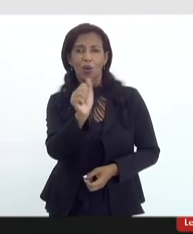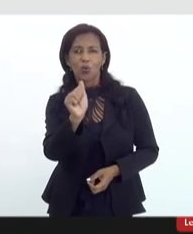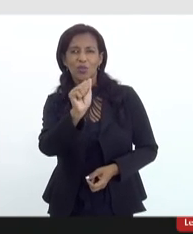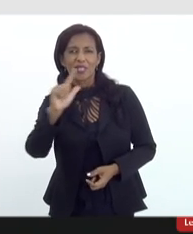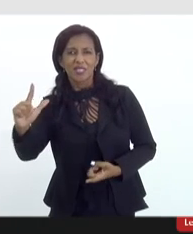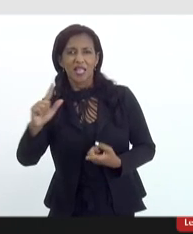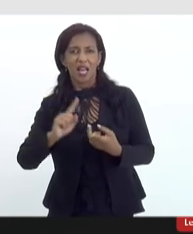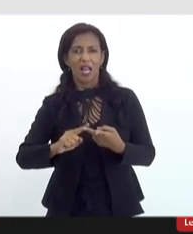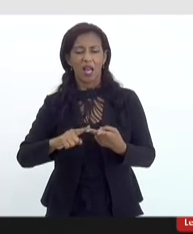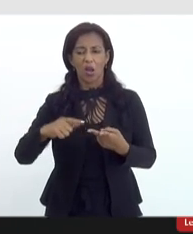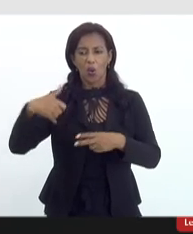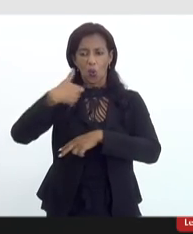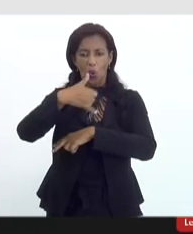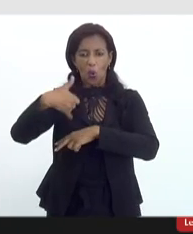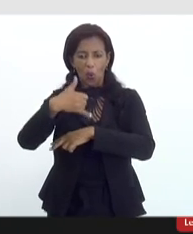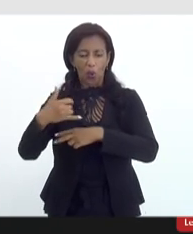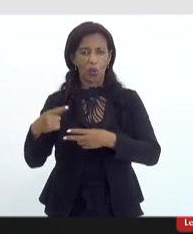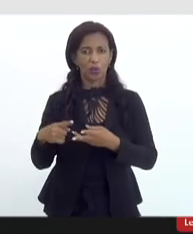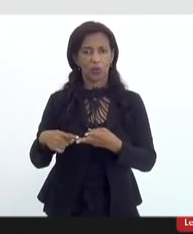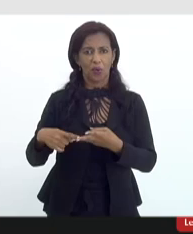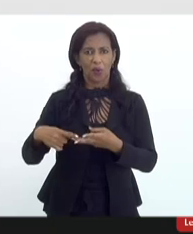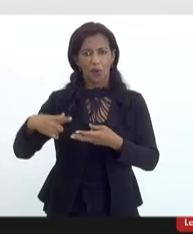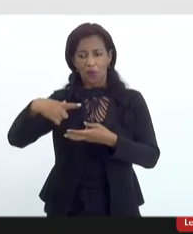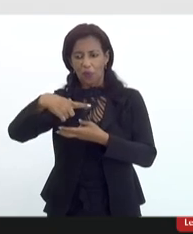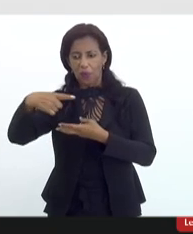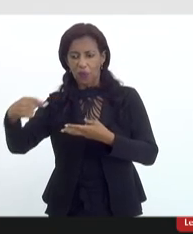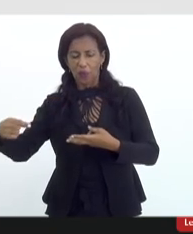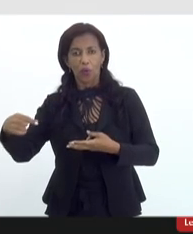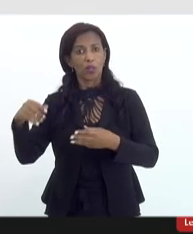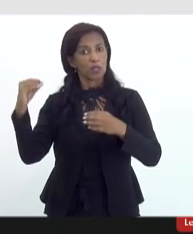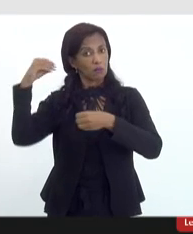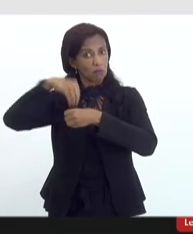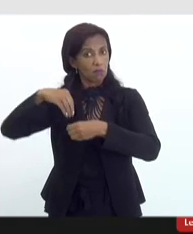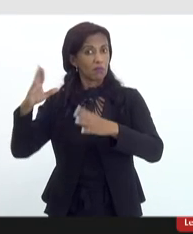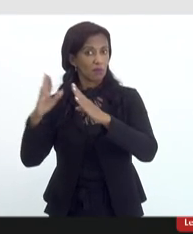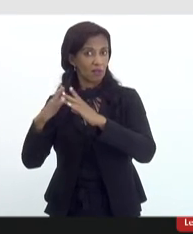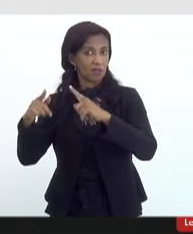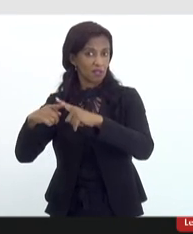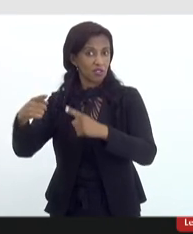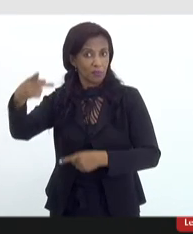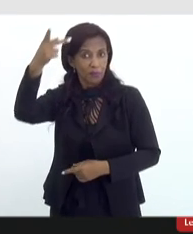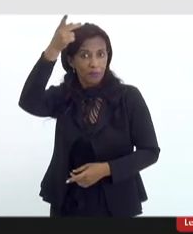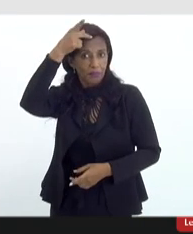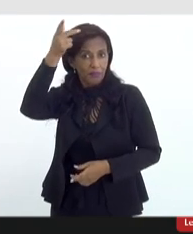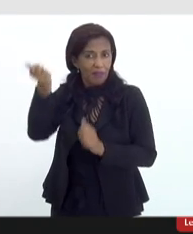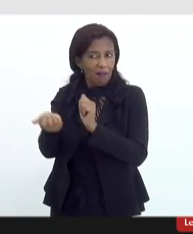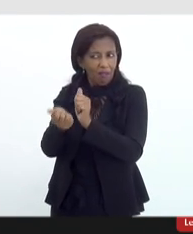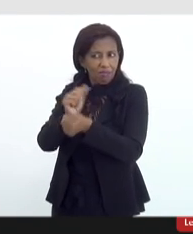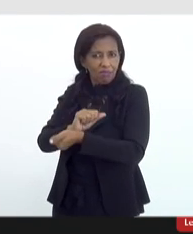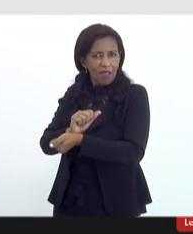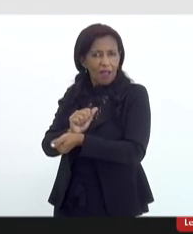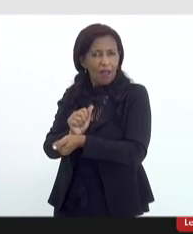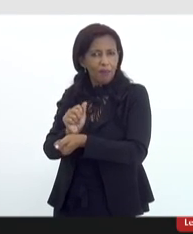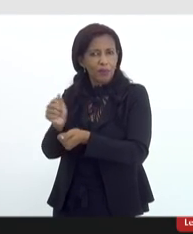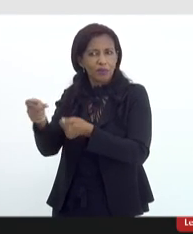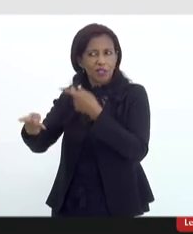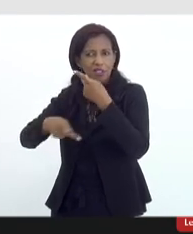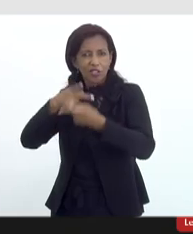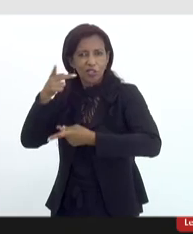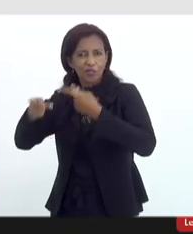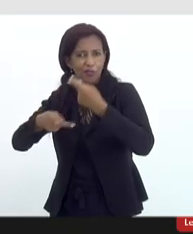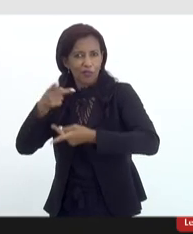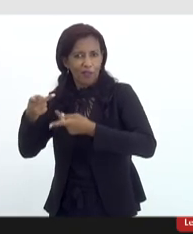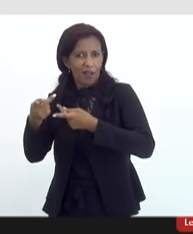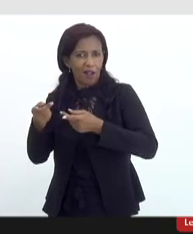aos óleos, às ervas, tá? Que estão nas igrejas, sobretudo neopentecostais, que adaptam certas narrativas